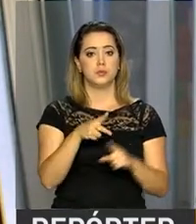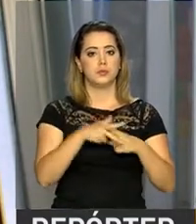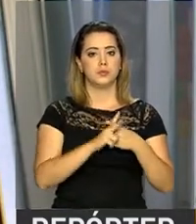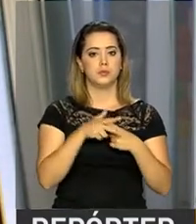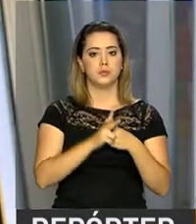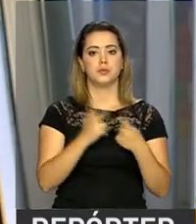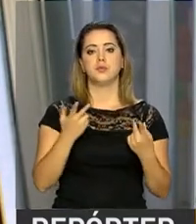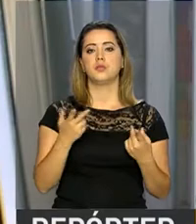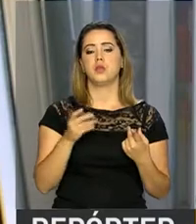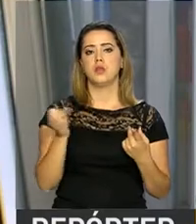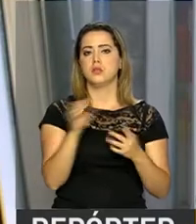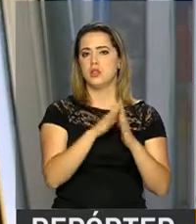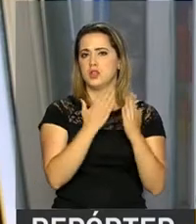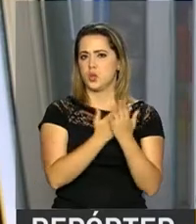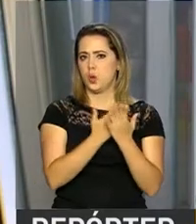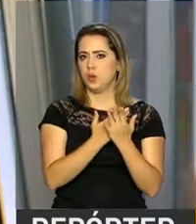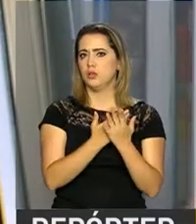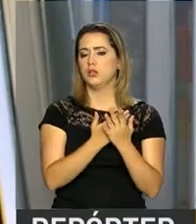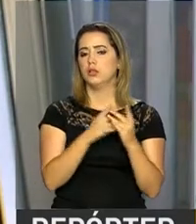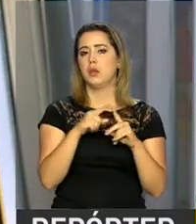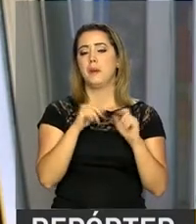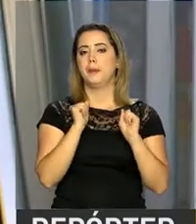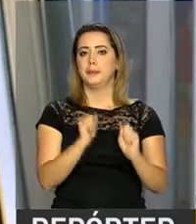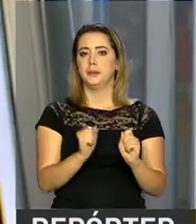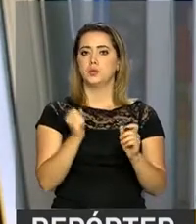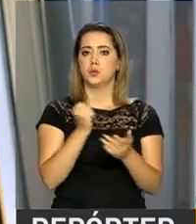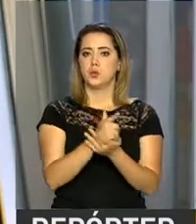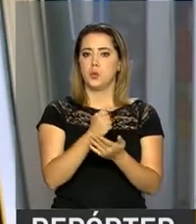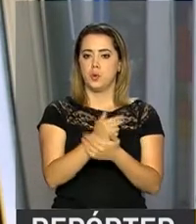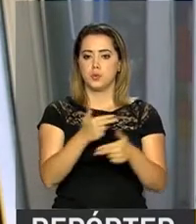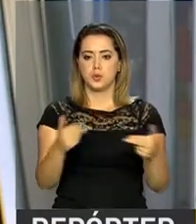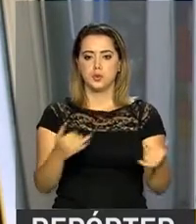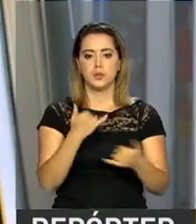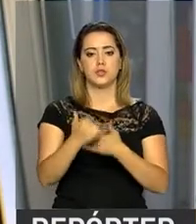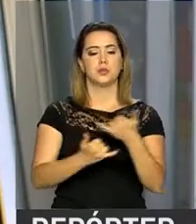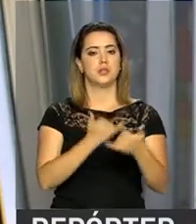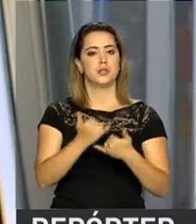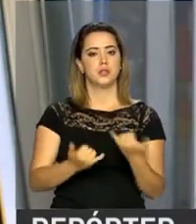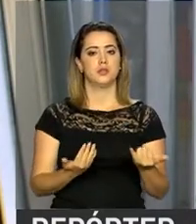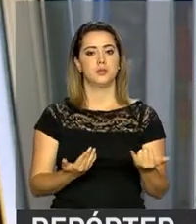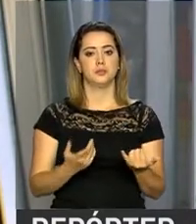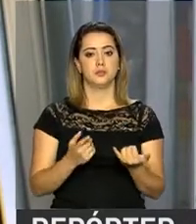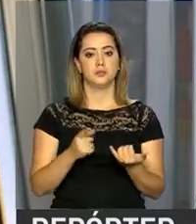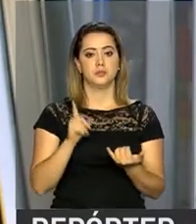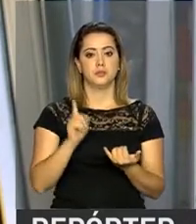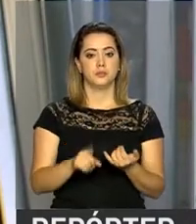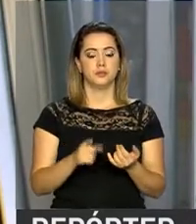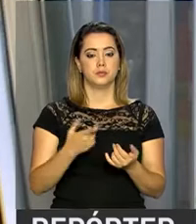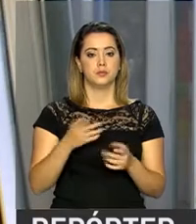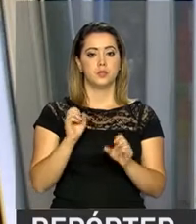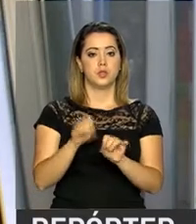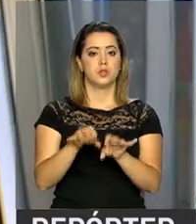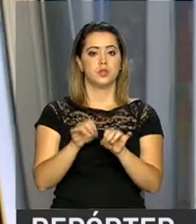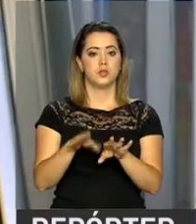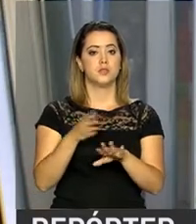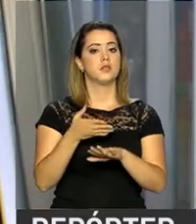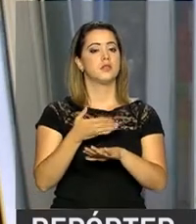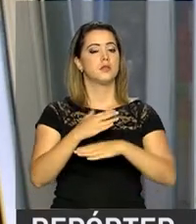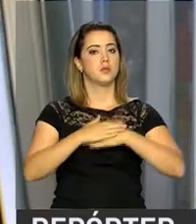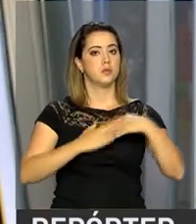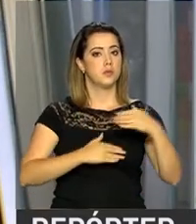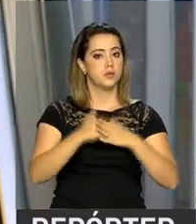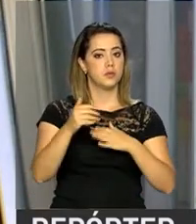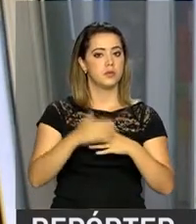reforma, pode ser utilizado para compra de materiais, de brinquedo, né? De formação de profissionais,